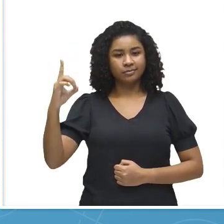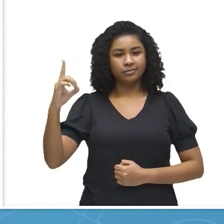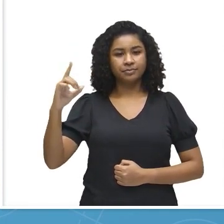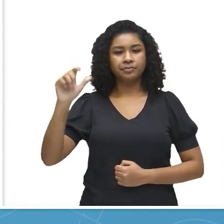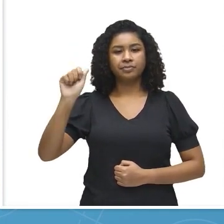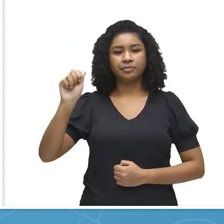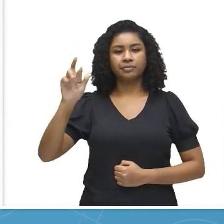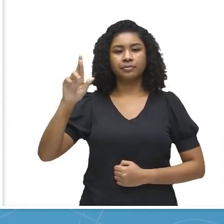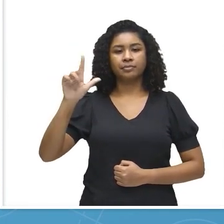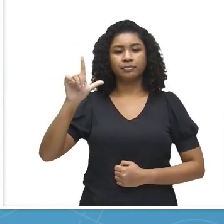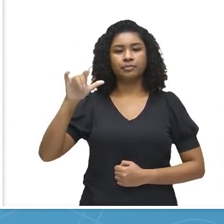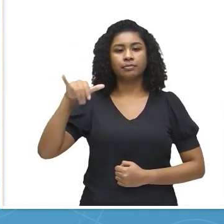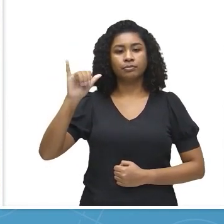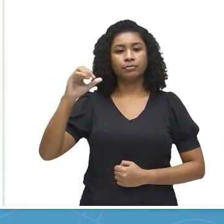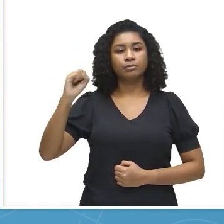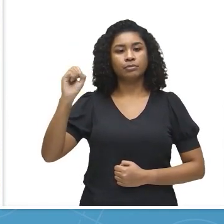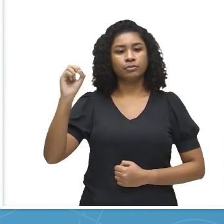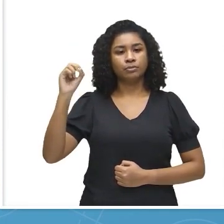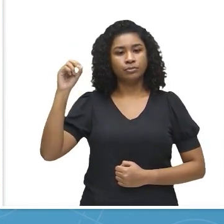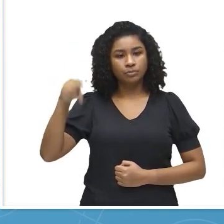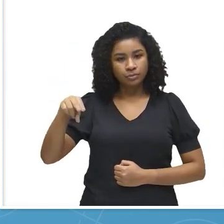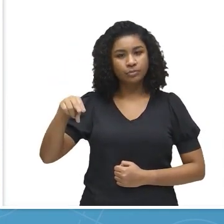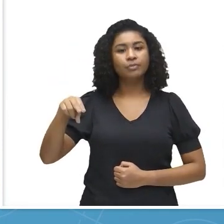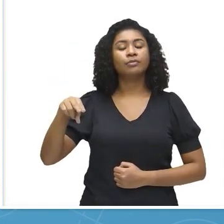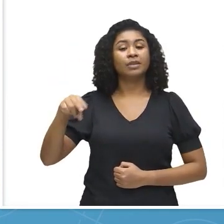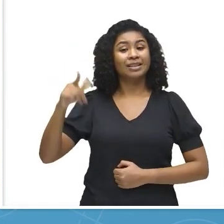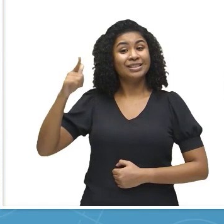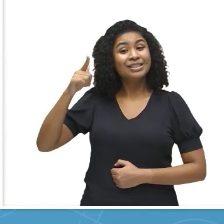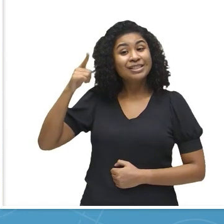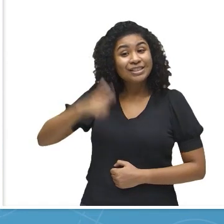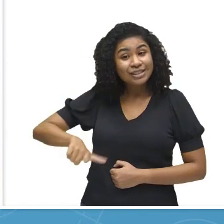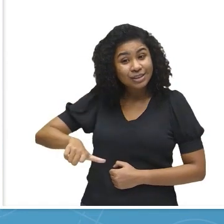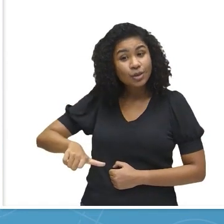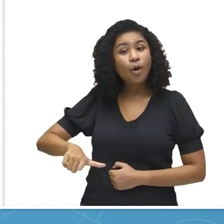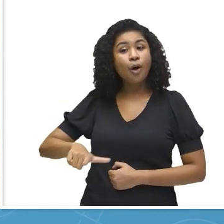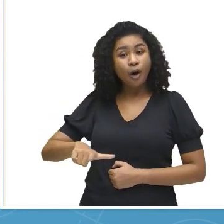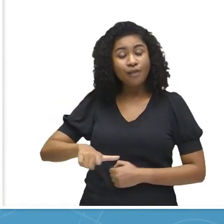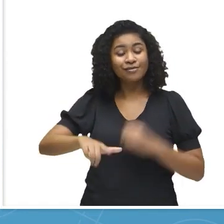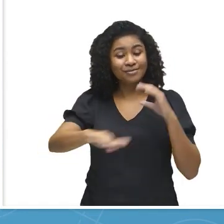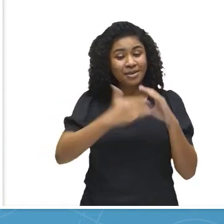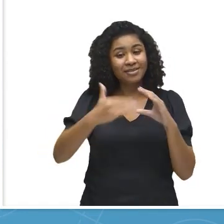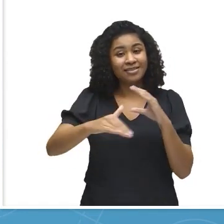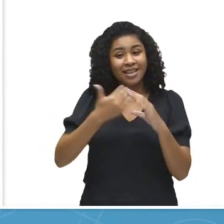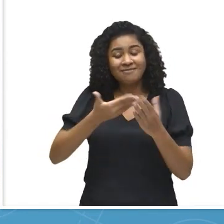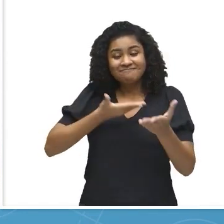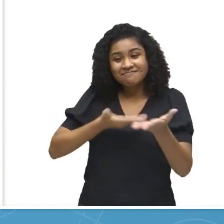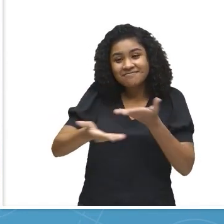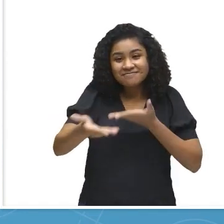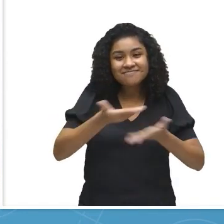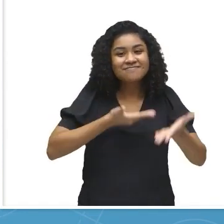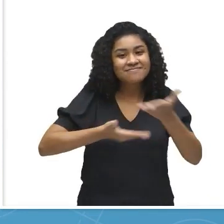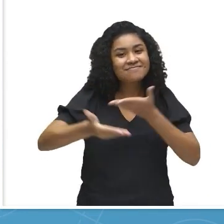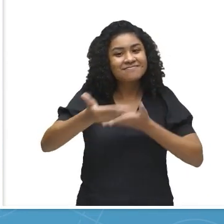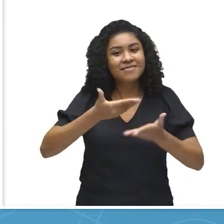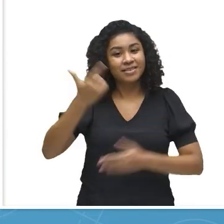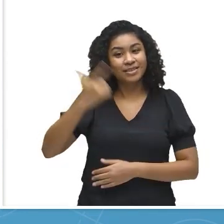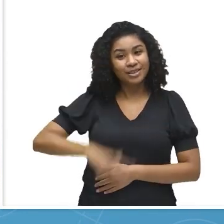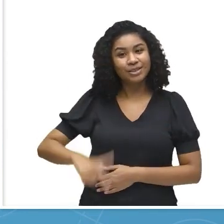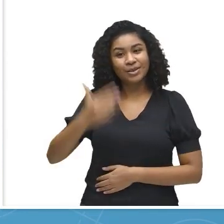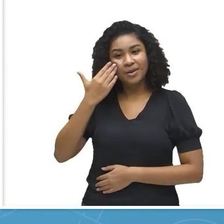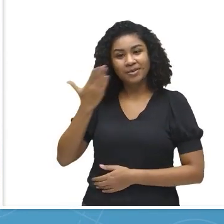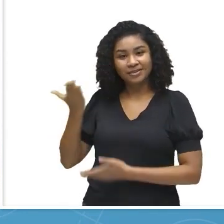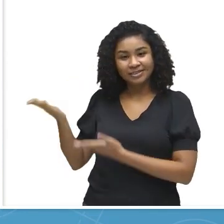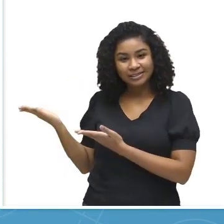Arlisson Batista, mais uma vez o Arlisson Batista, participando aqui da nossa interatividade. É da Escola